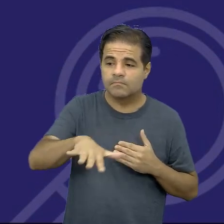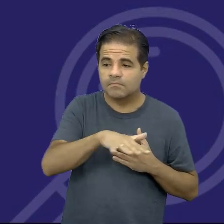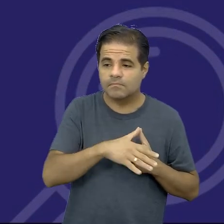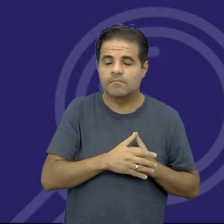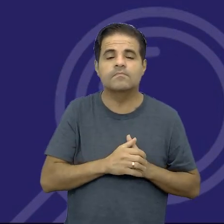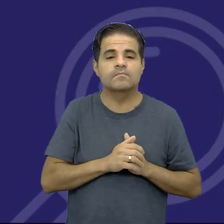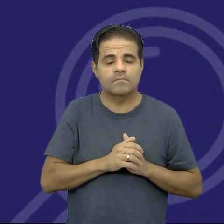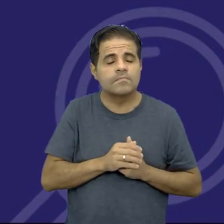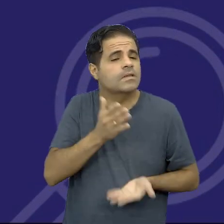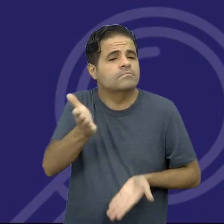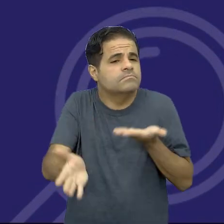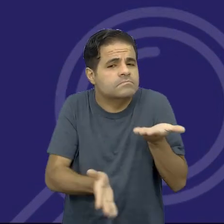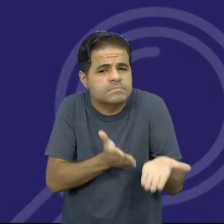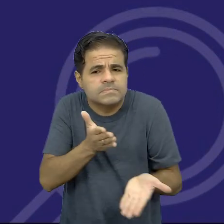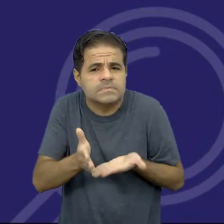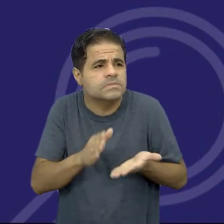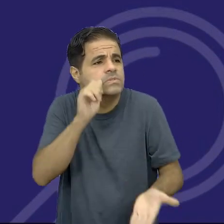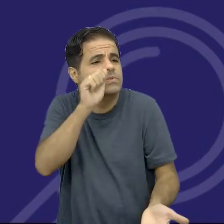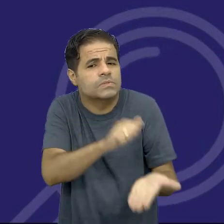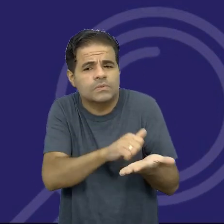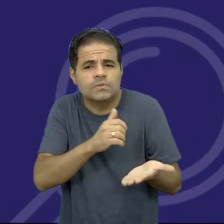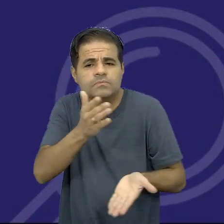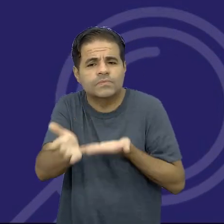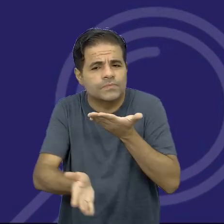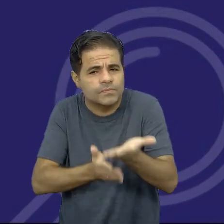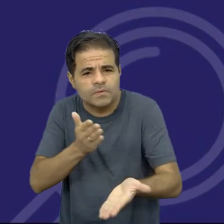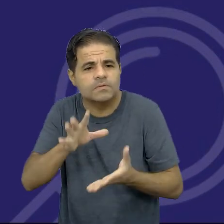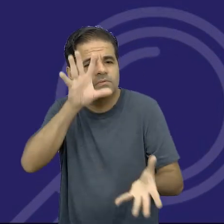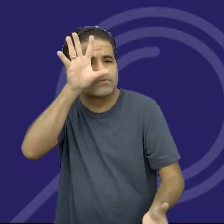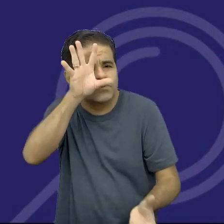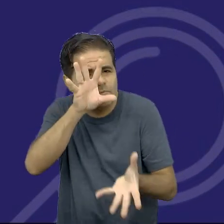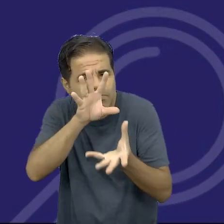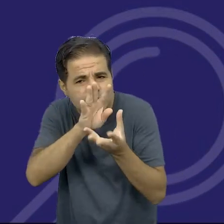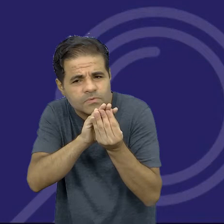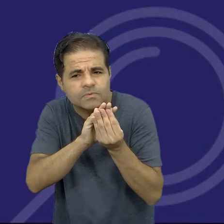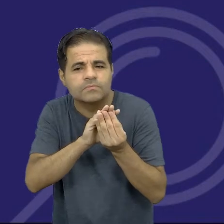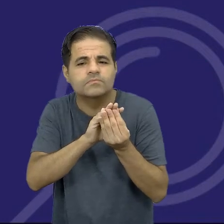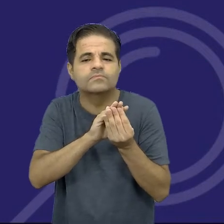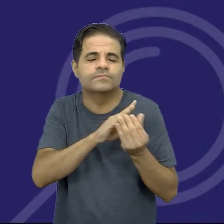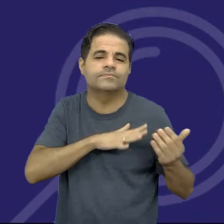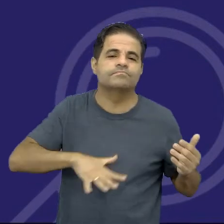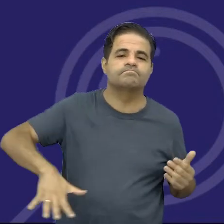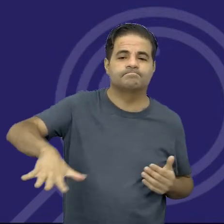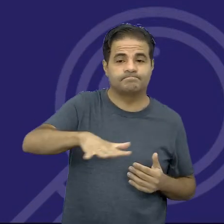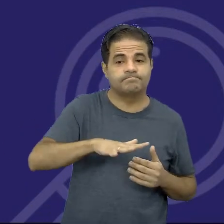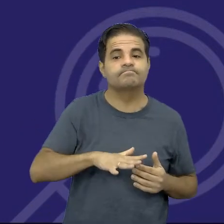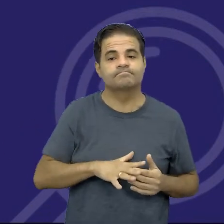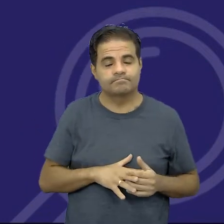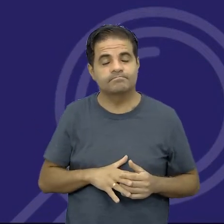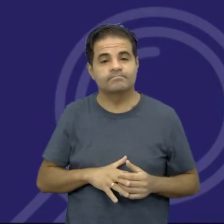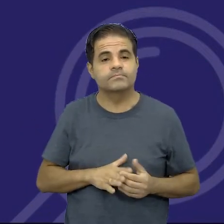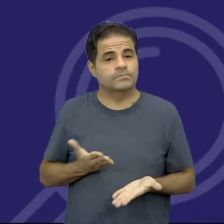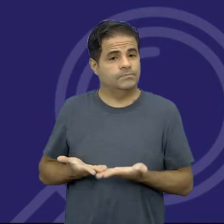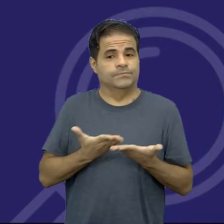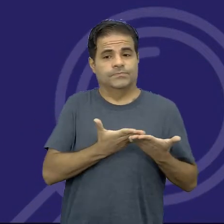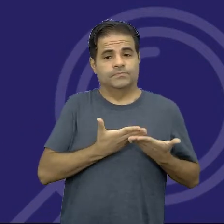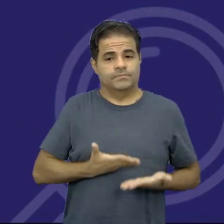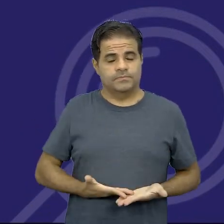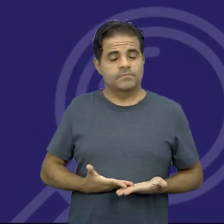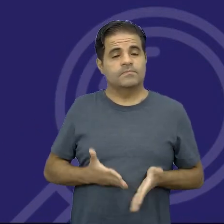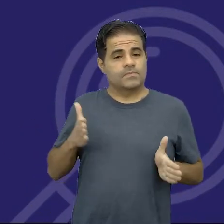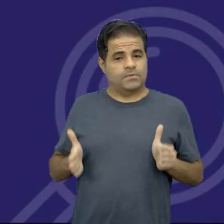que se trata de uma atividade de sistematização de informações, pois os estudantes,